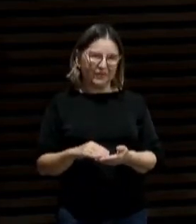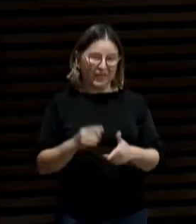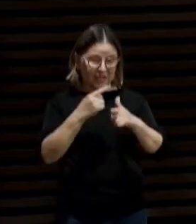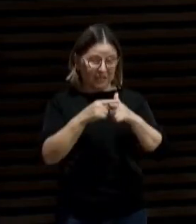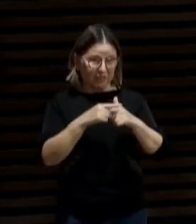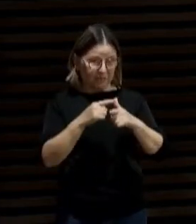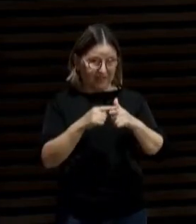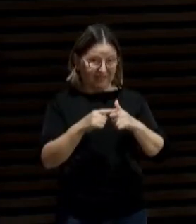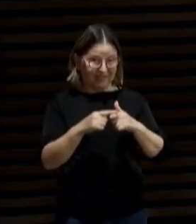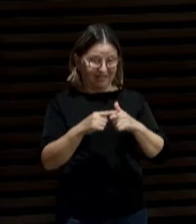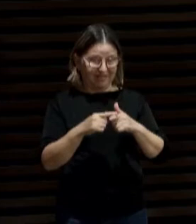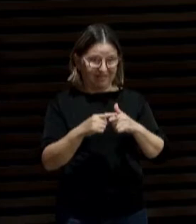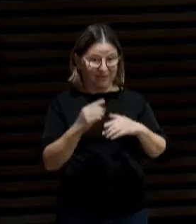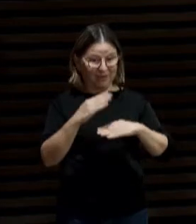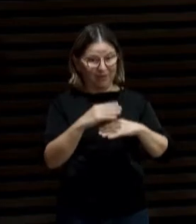da própria vida.